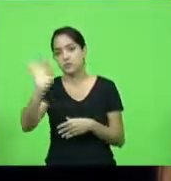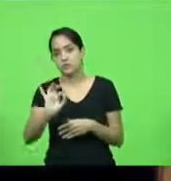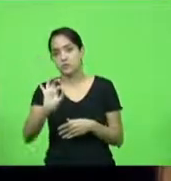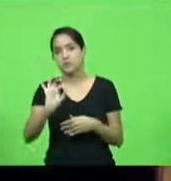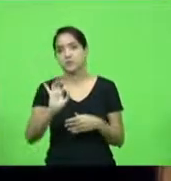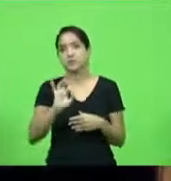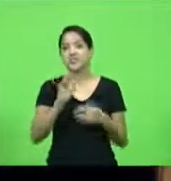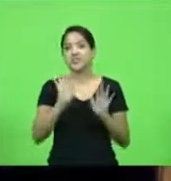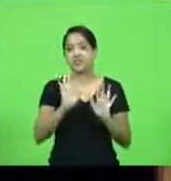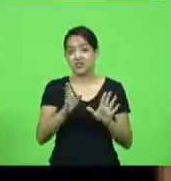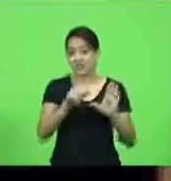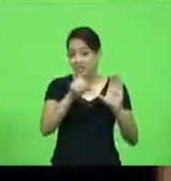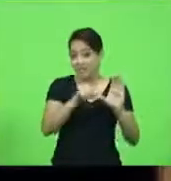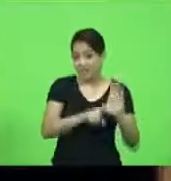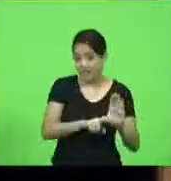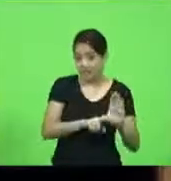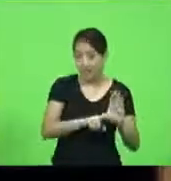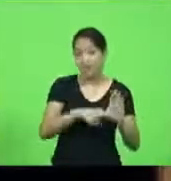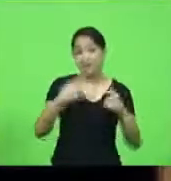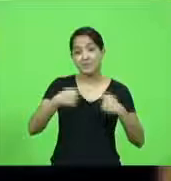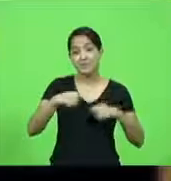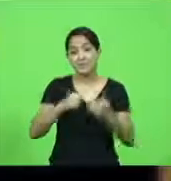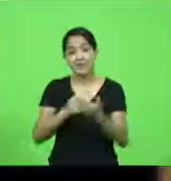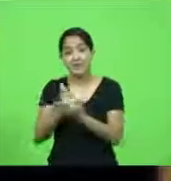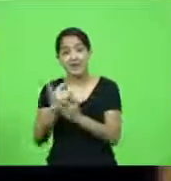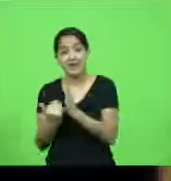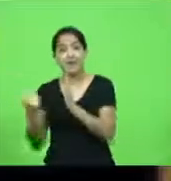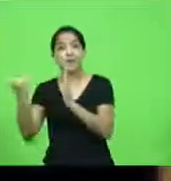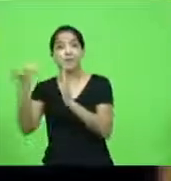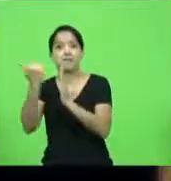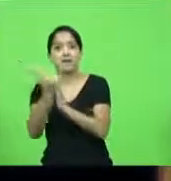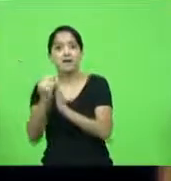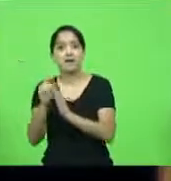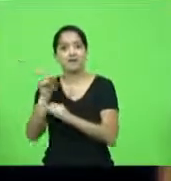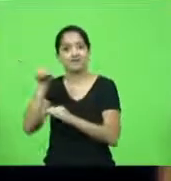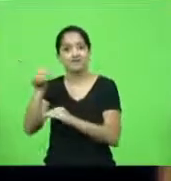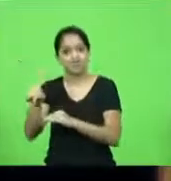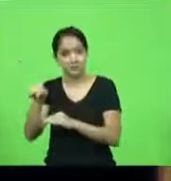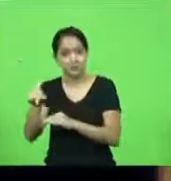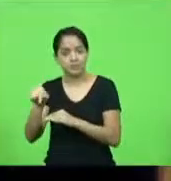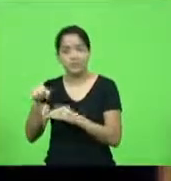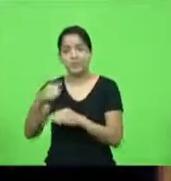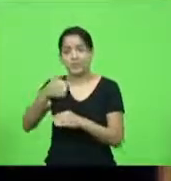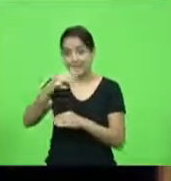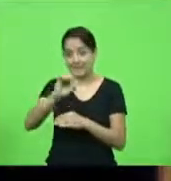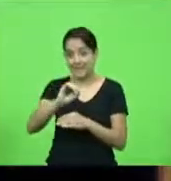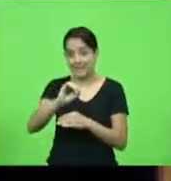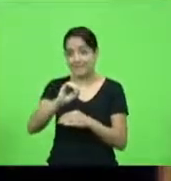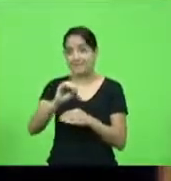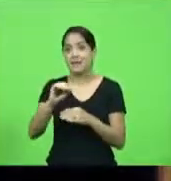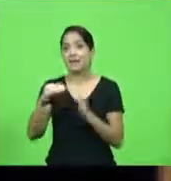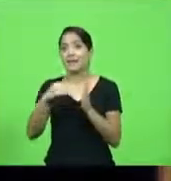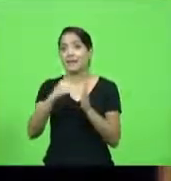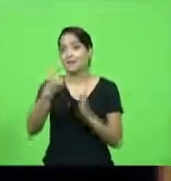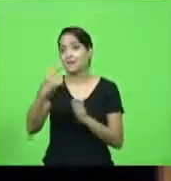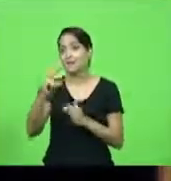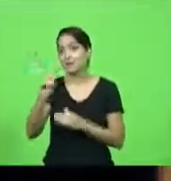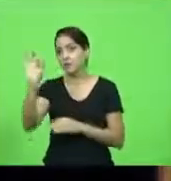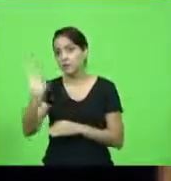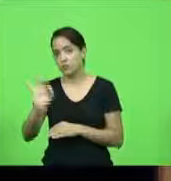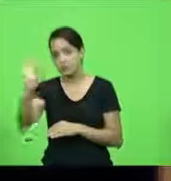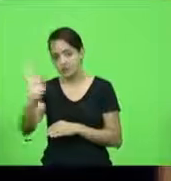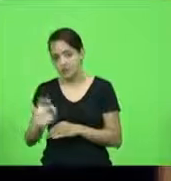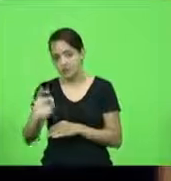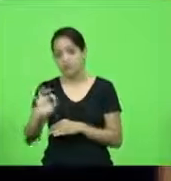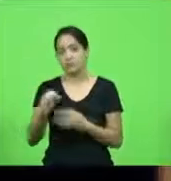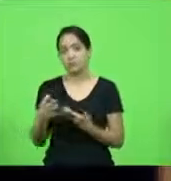está devendo, ainda tem que pagar para o procurador do Estado 10% a 20%. Então, o Estado ainda ganha